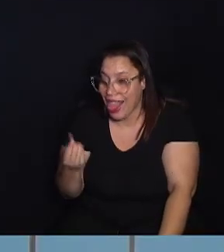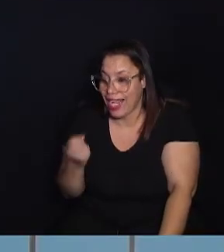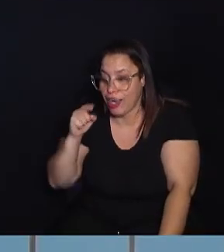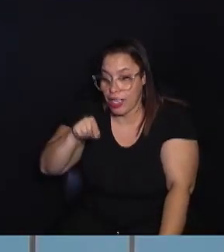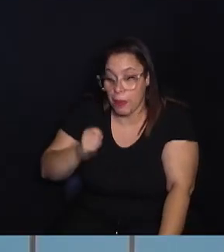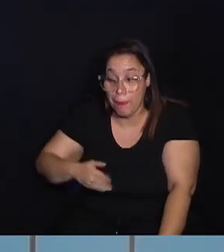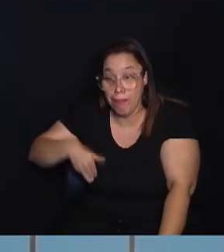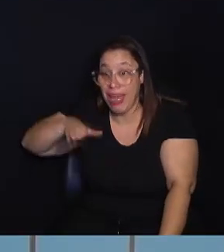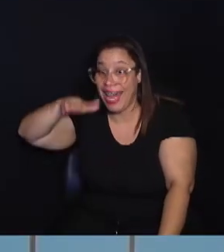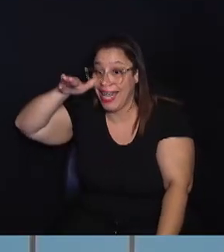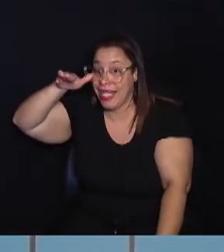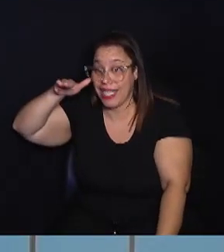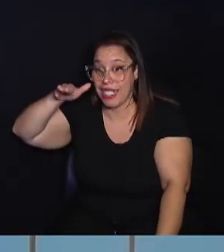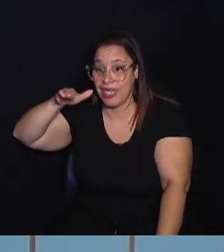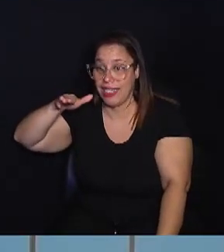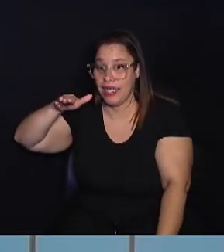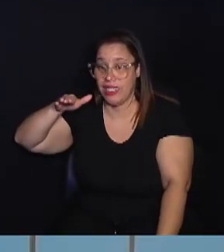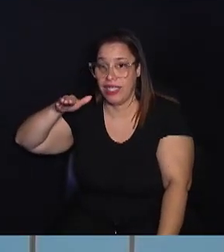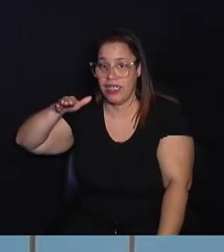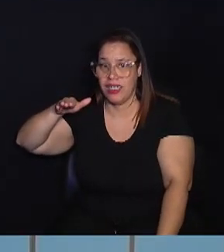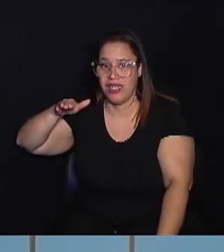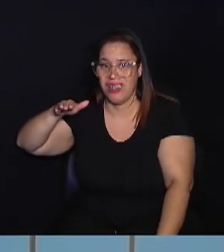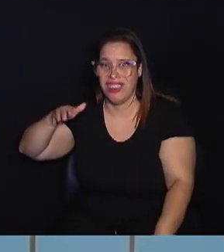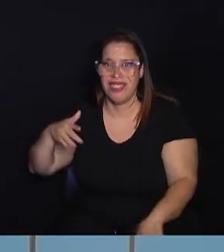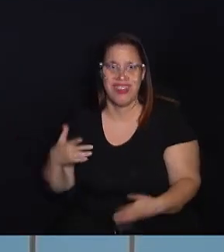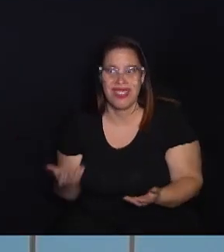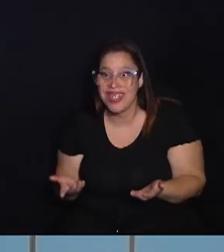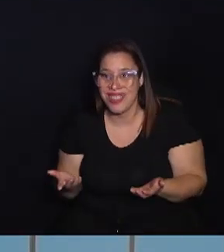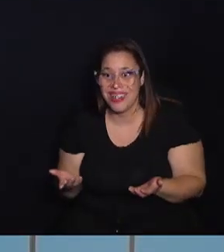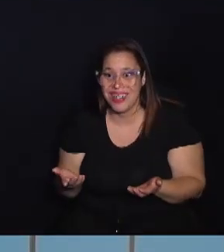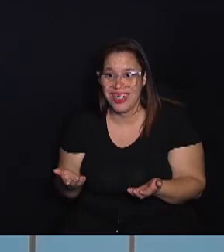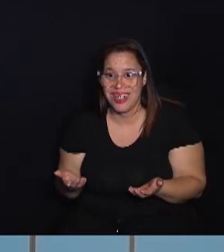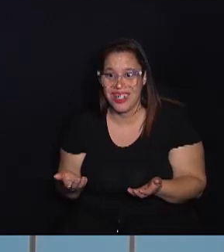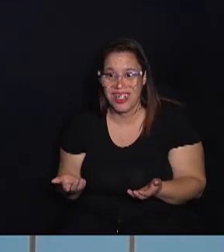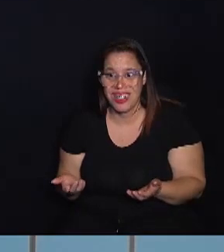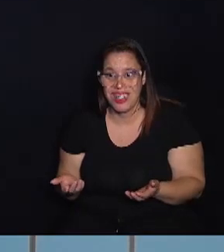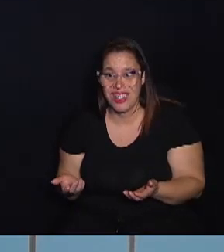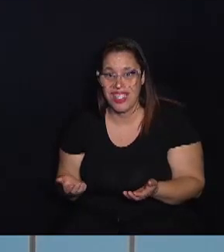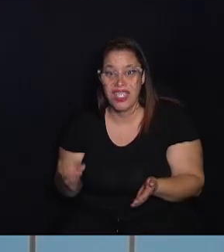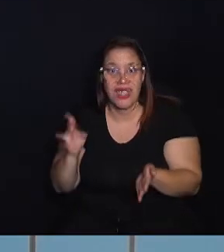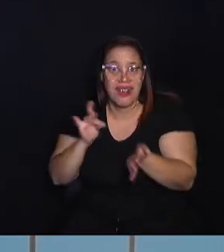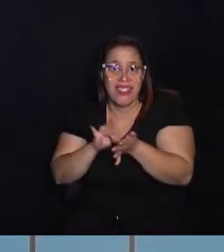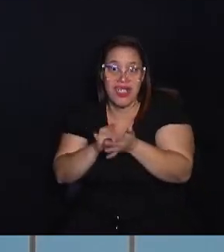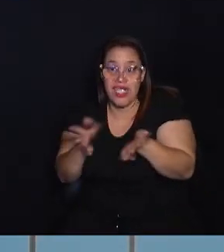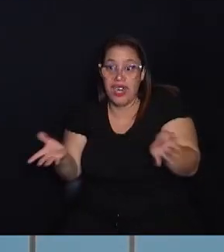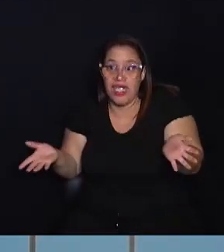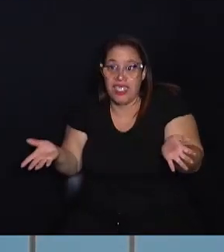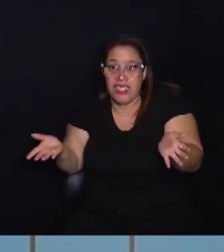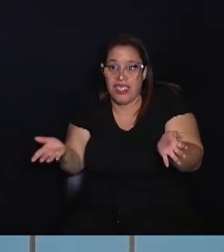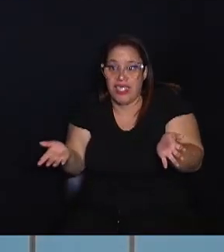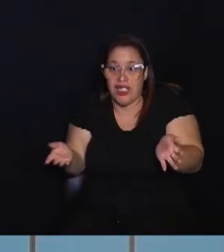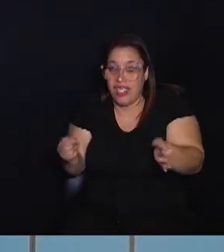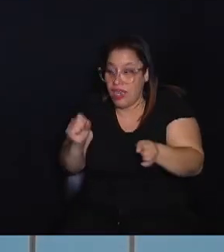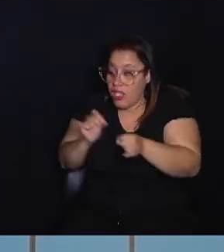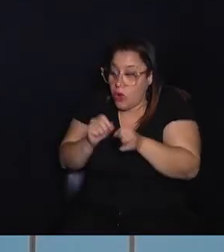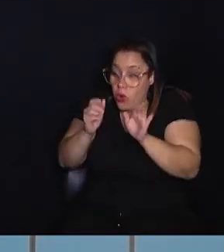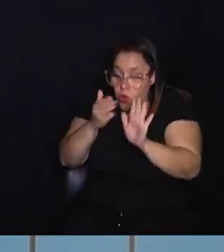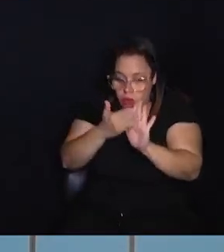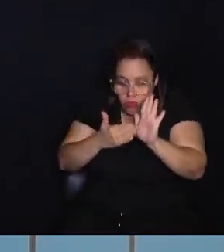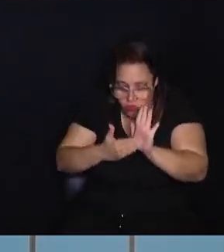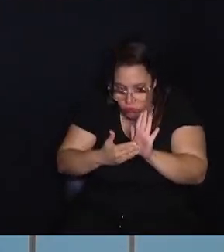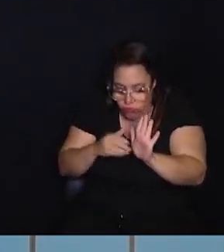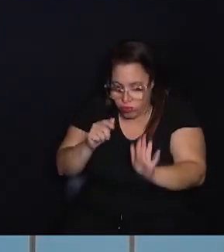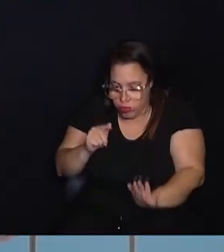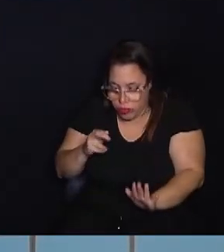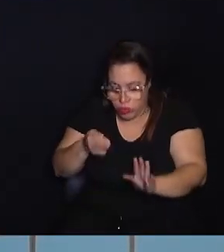mais. Então, assim, cara, de verdade, nós fizemos um folheto que